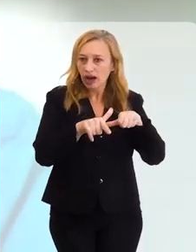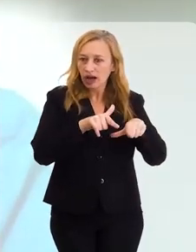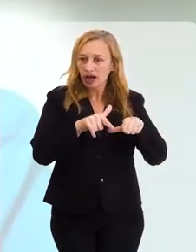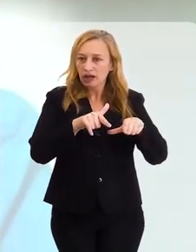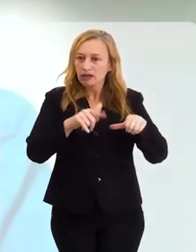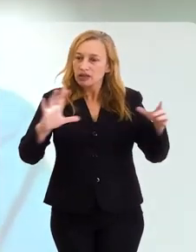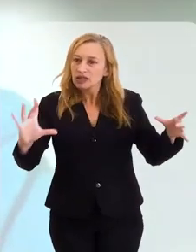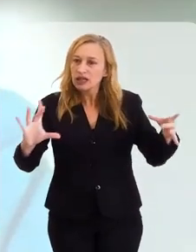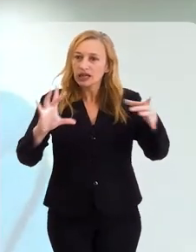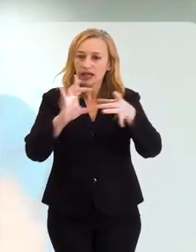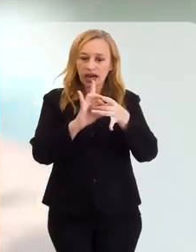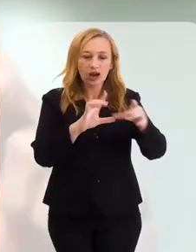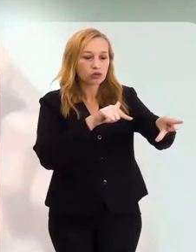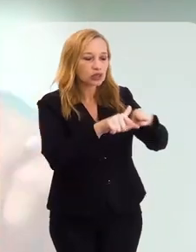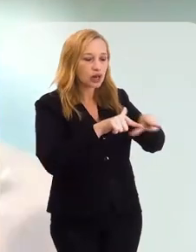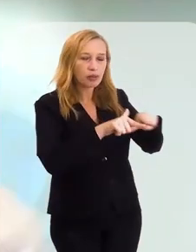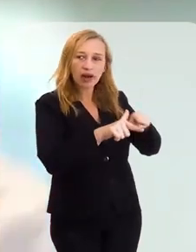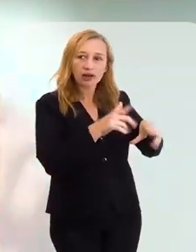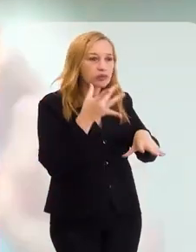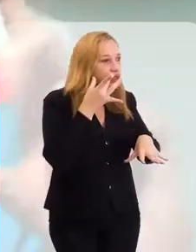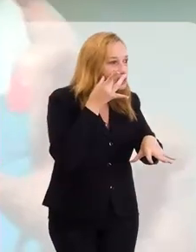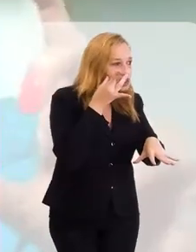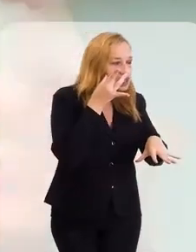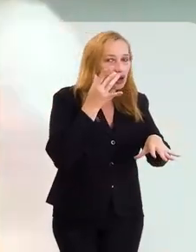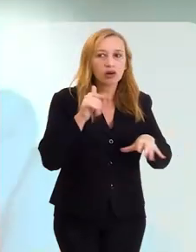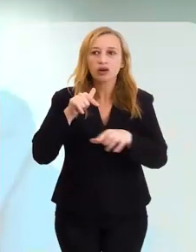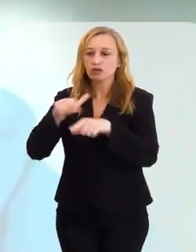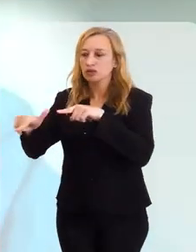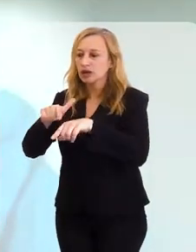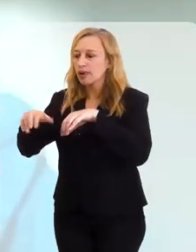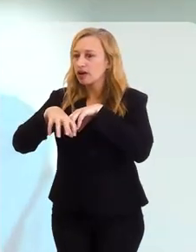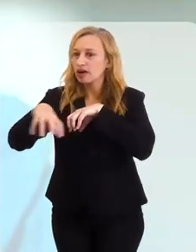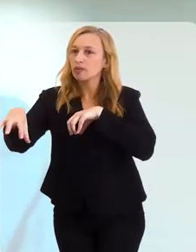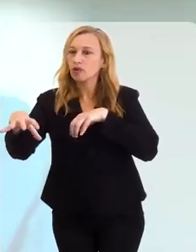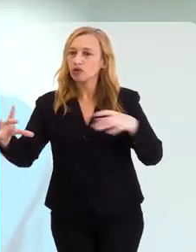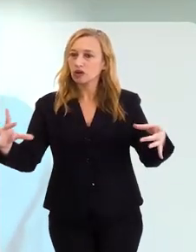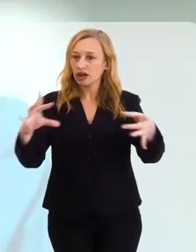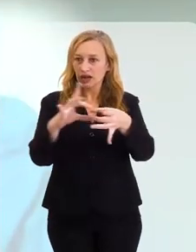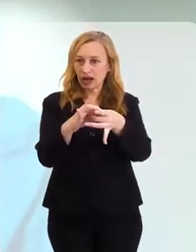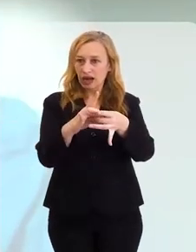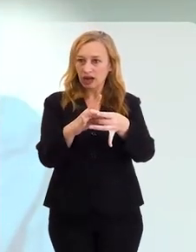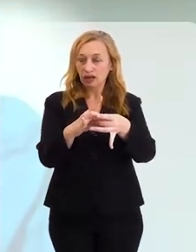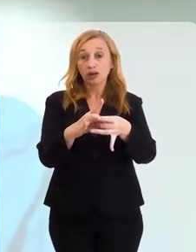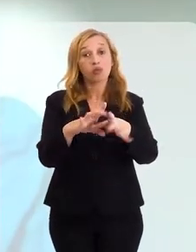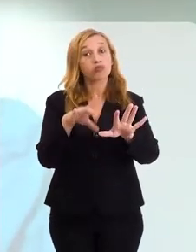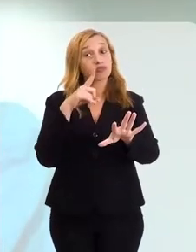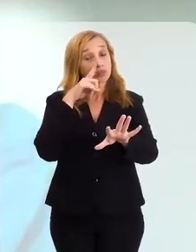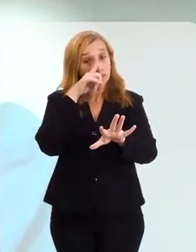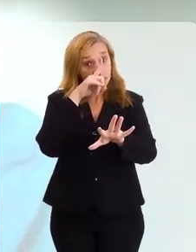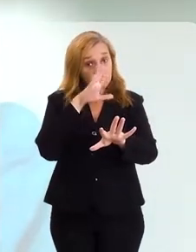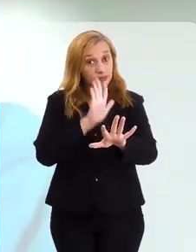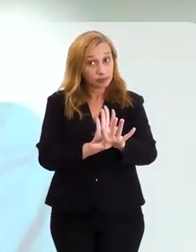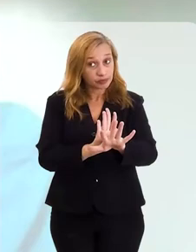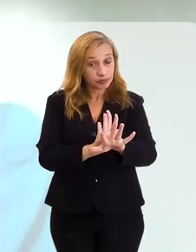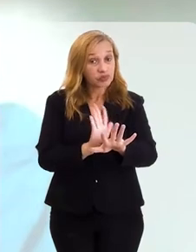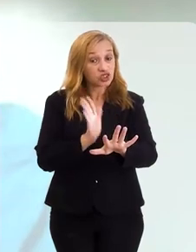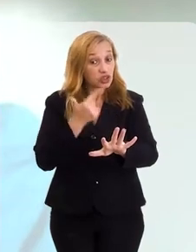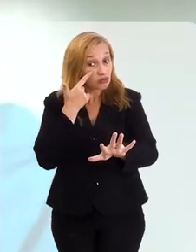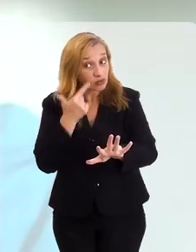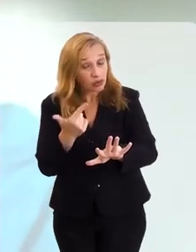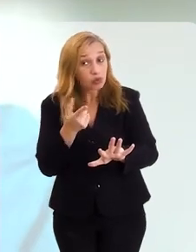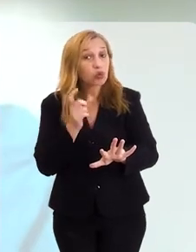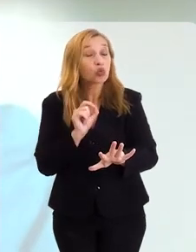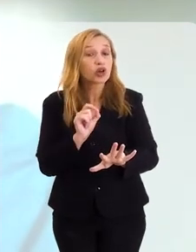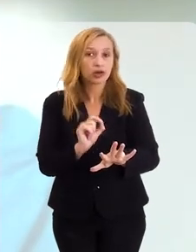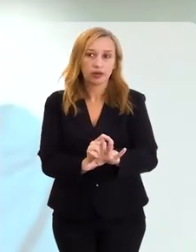acontecido de ser mais fácil migrar o trabalho presencial diretamente para o trabalho remoto. Isso tem um